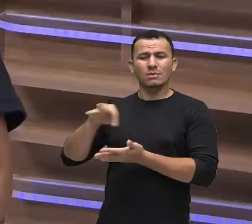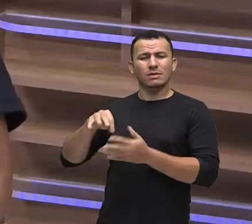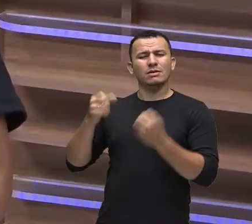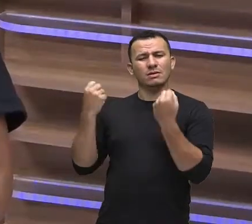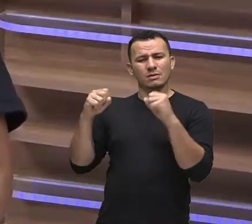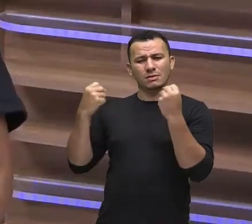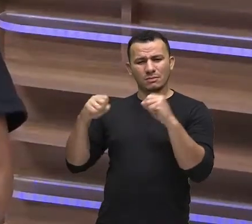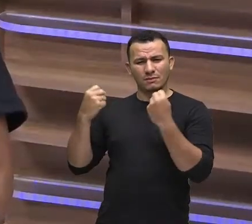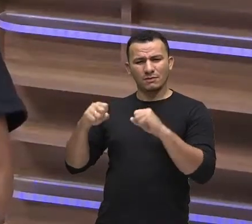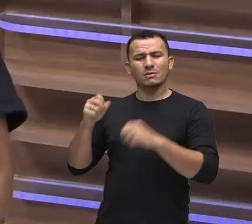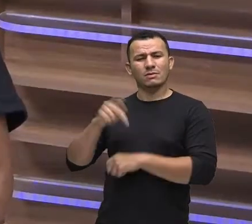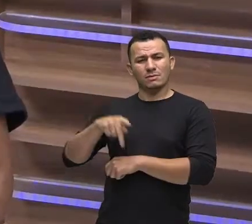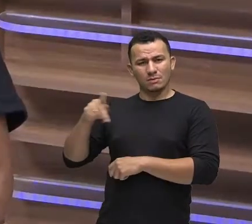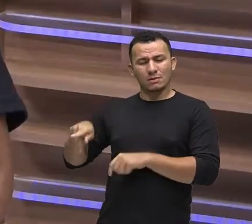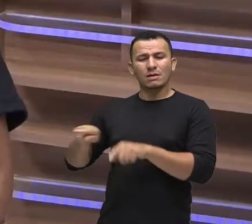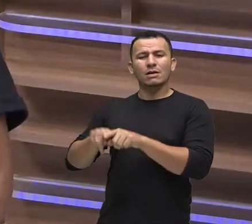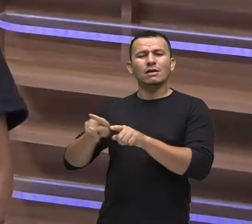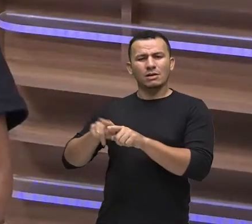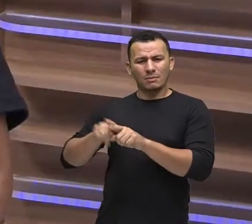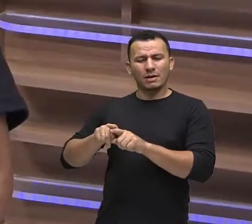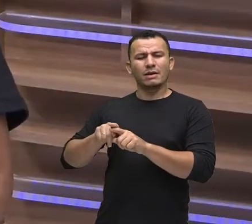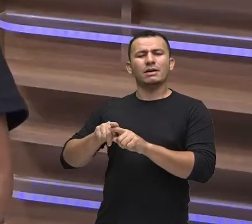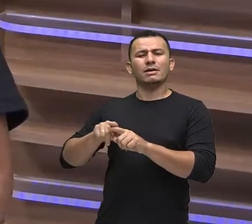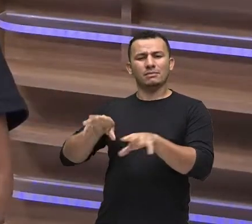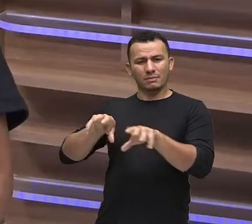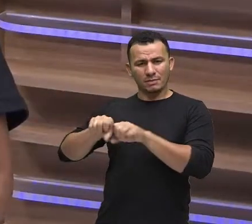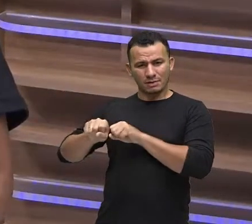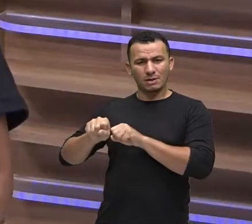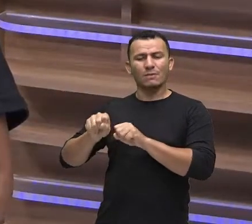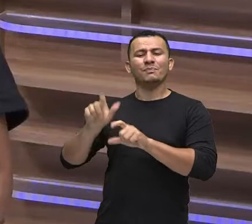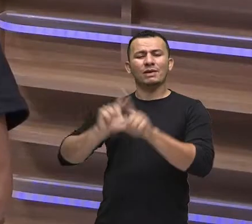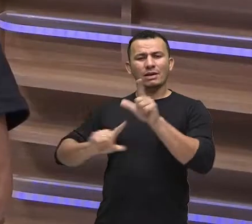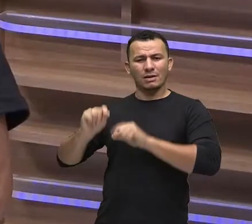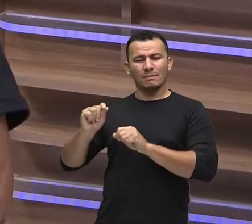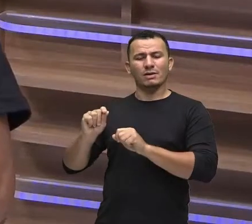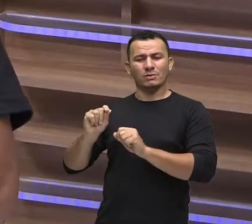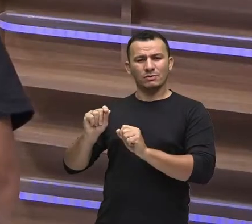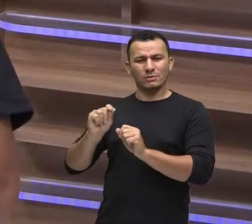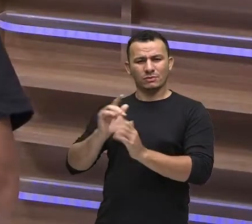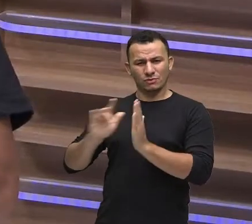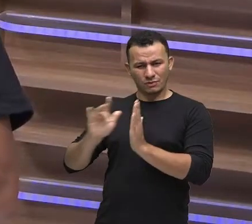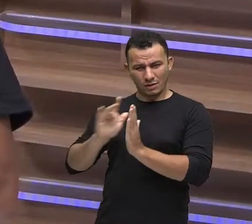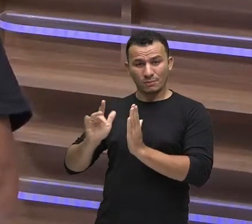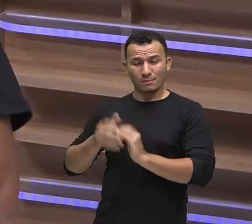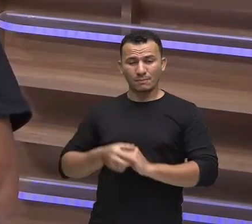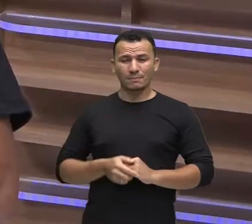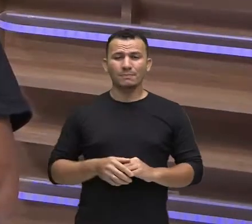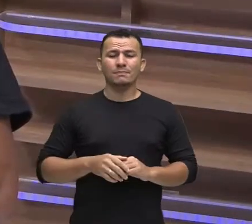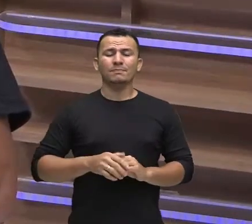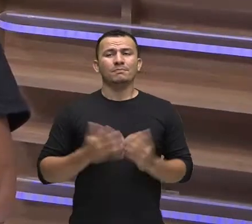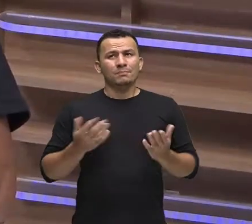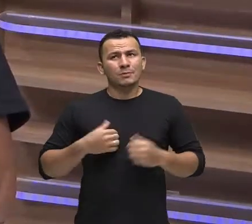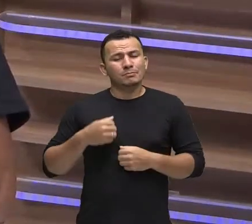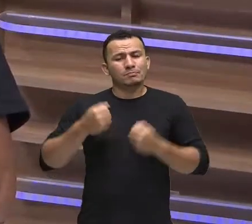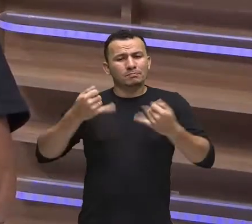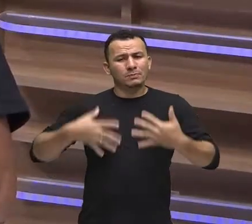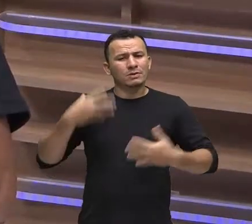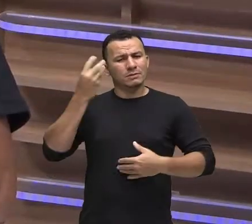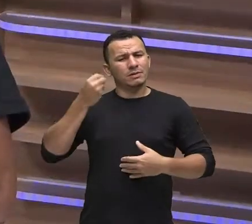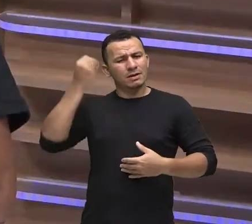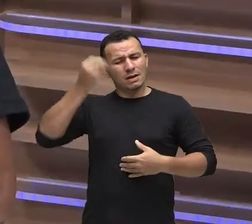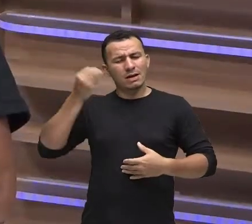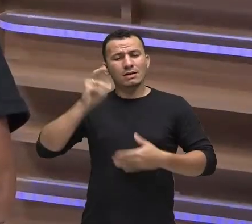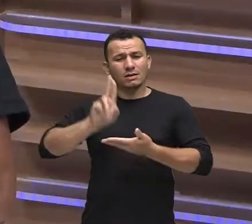Física, pós-graduado em Letramento Digital. E além da vivência da faculdade,